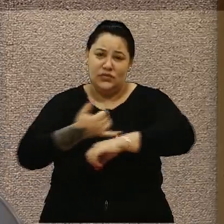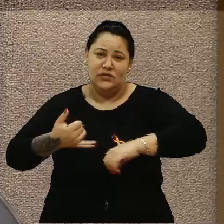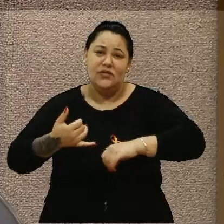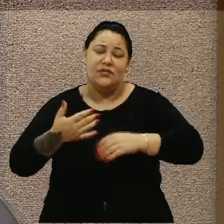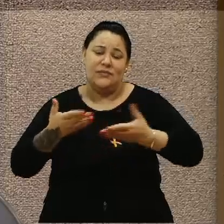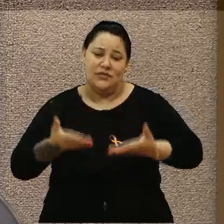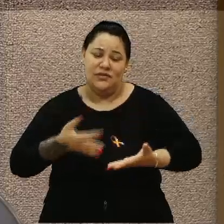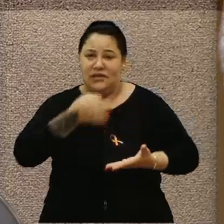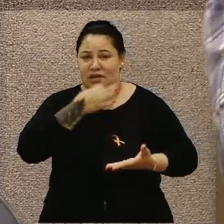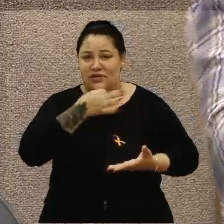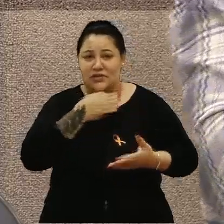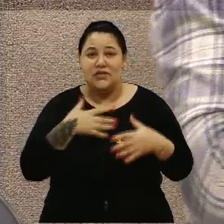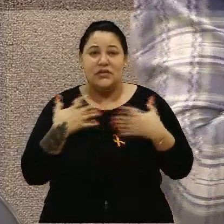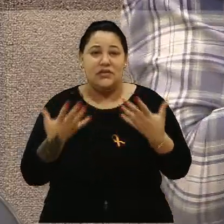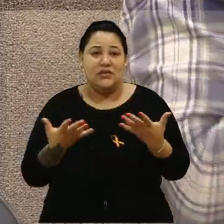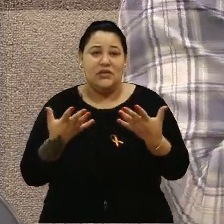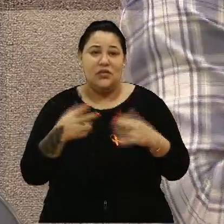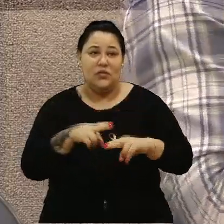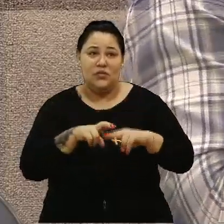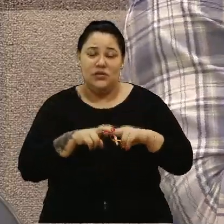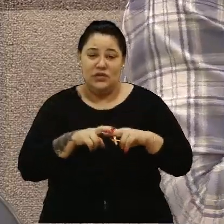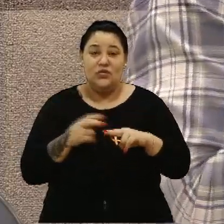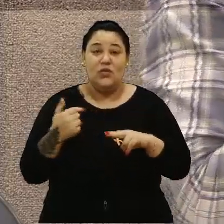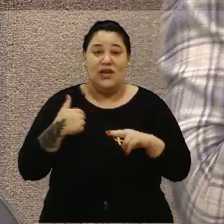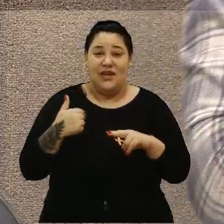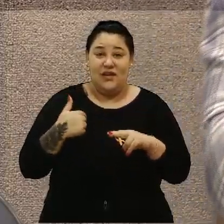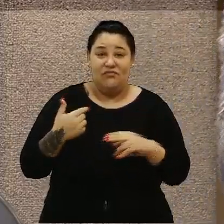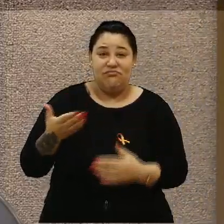nesse sentido, eu lá atrás,